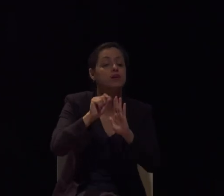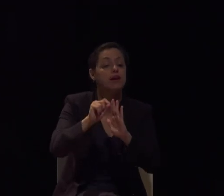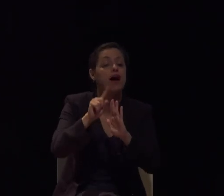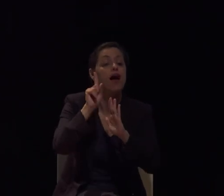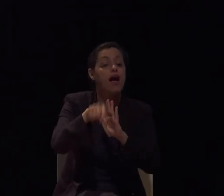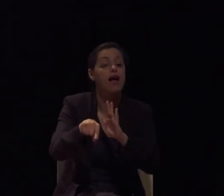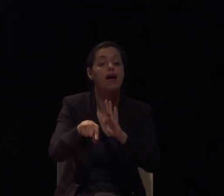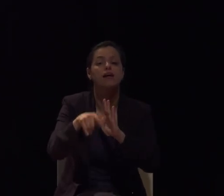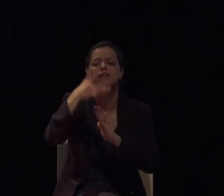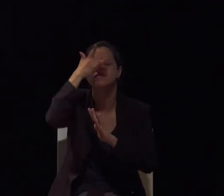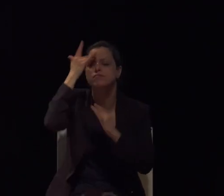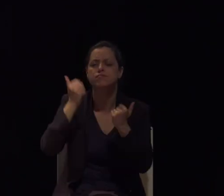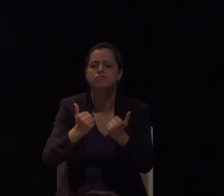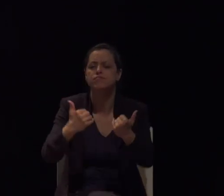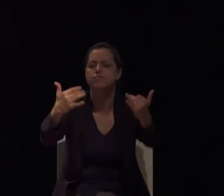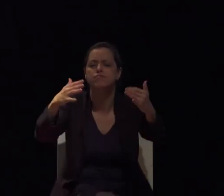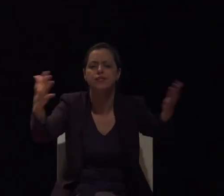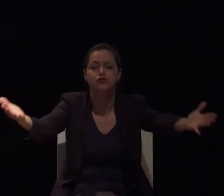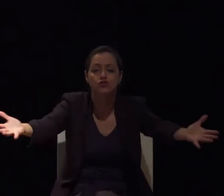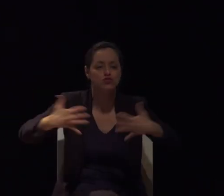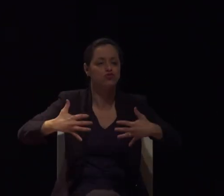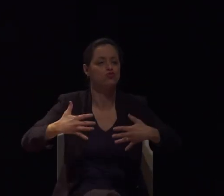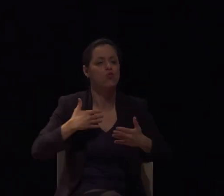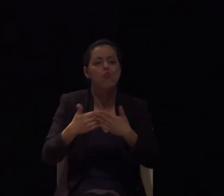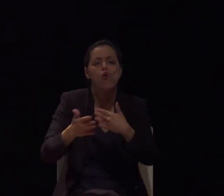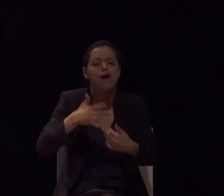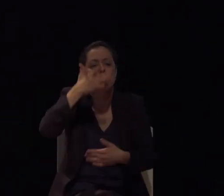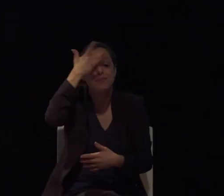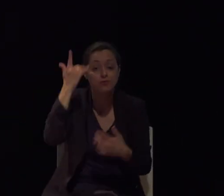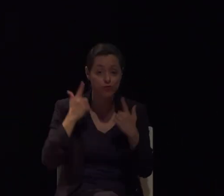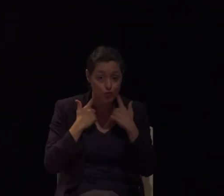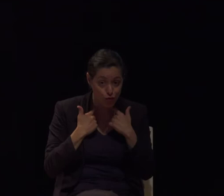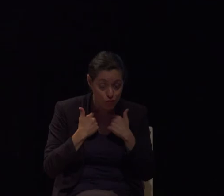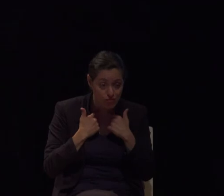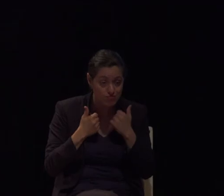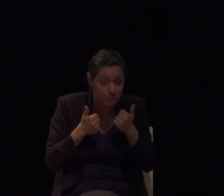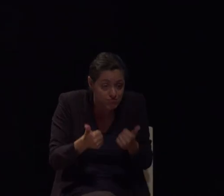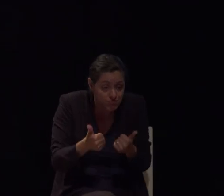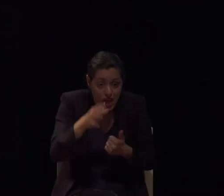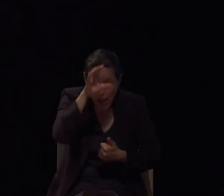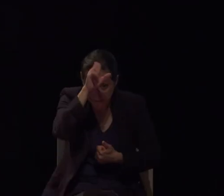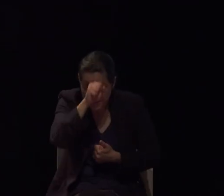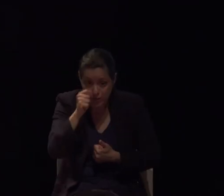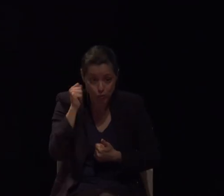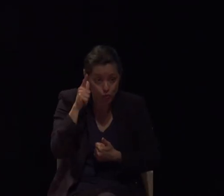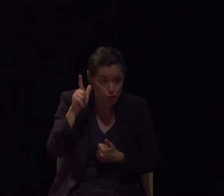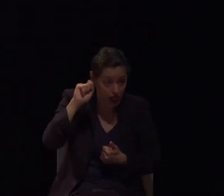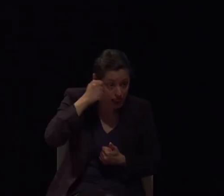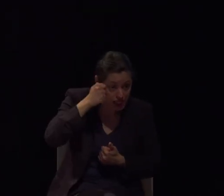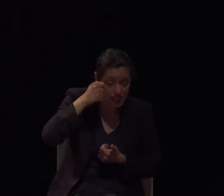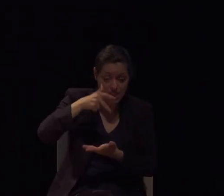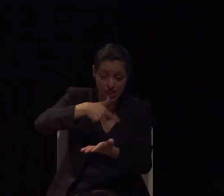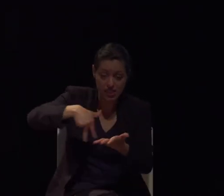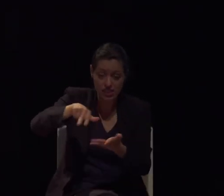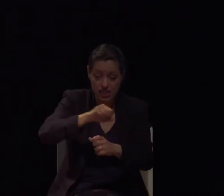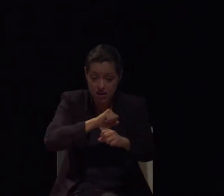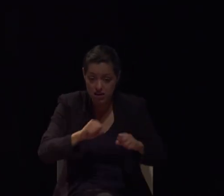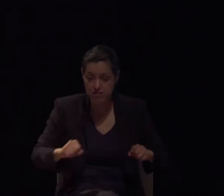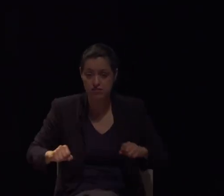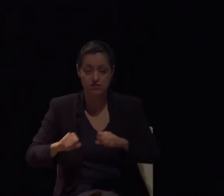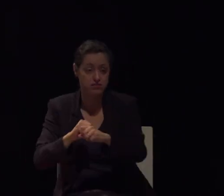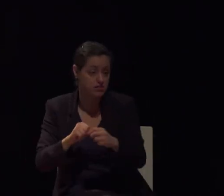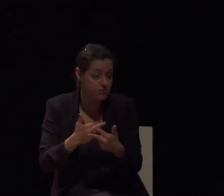sem pena de ninguém então todo mundo que tem vontade de aprender a cultura negra de dançar ou de cantar